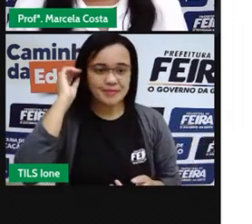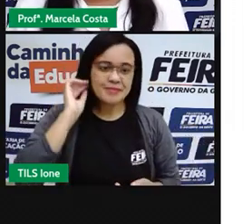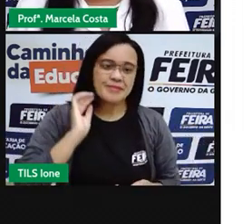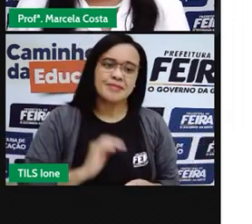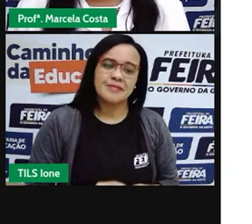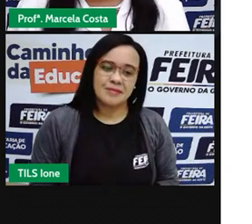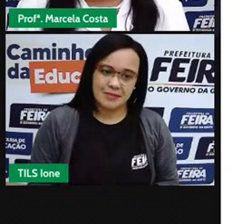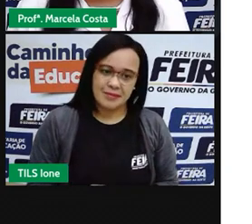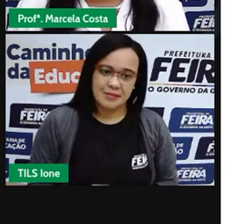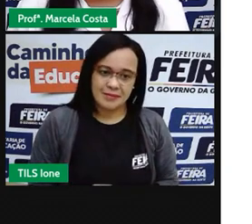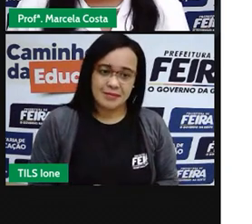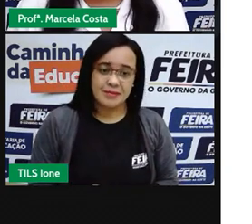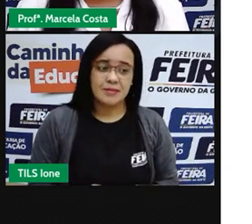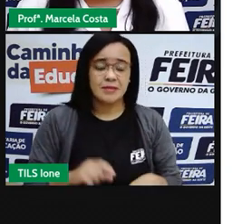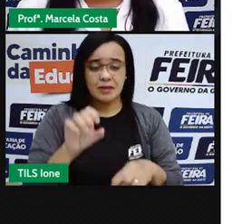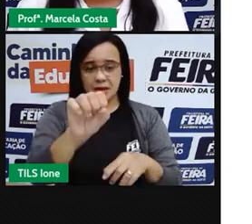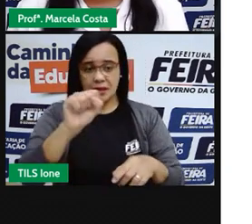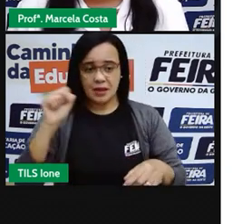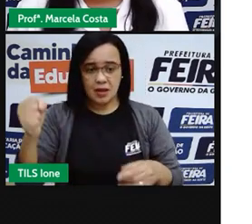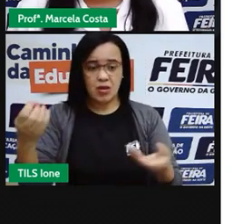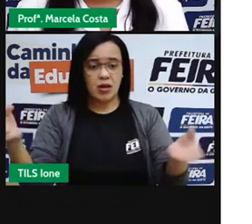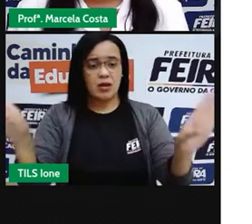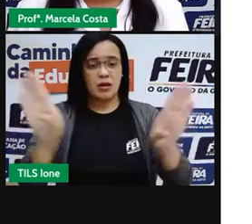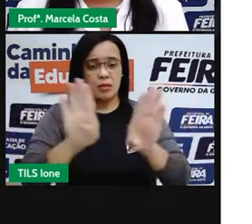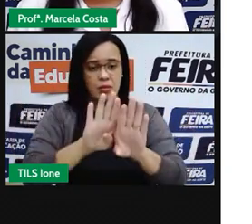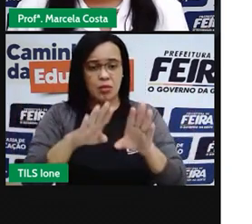E qual é o formato das portas?